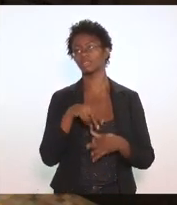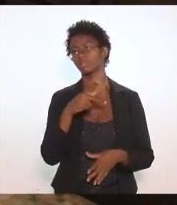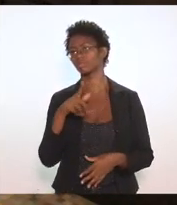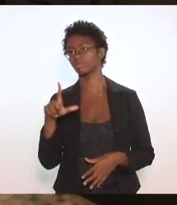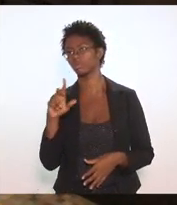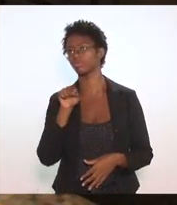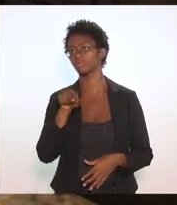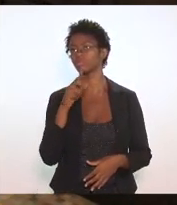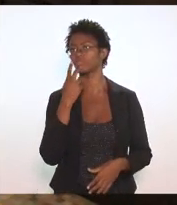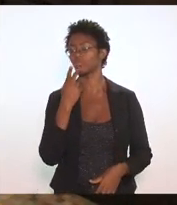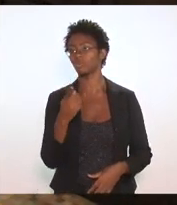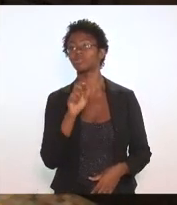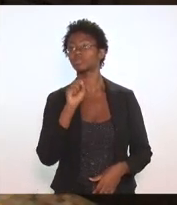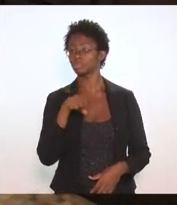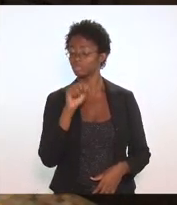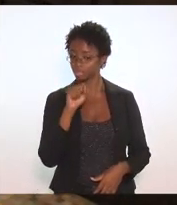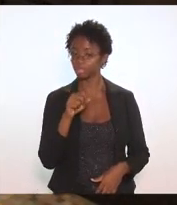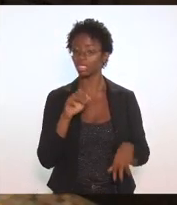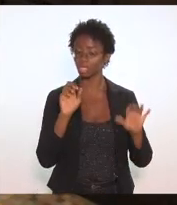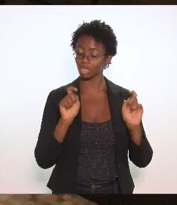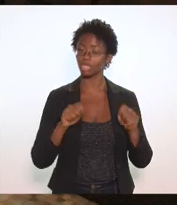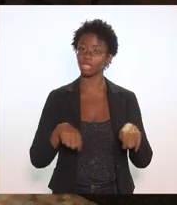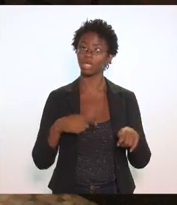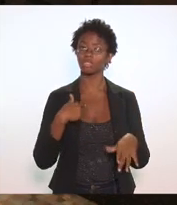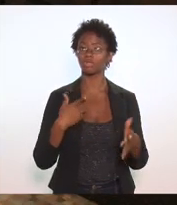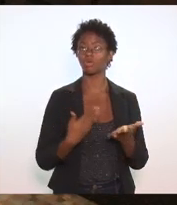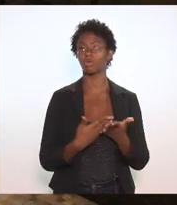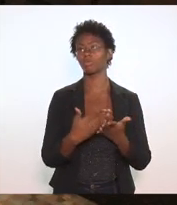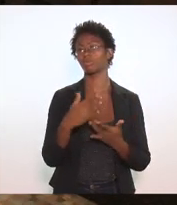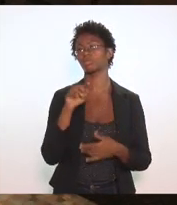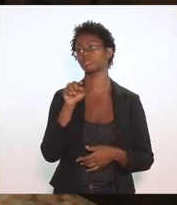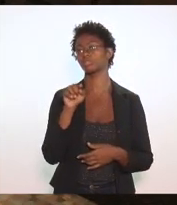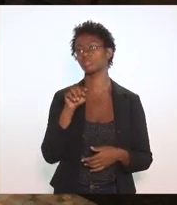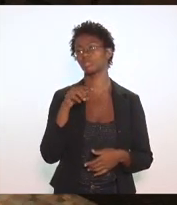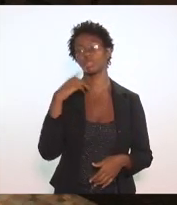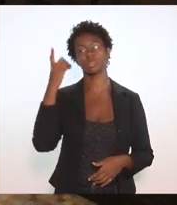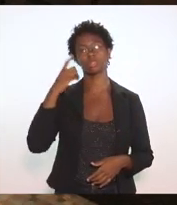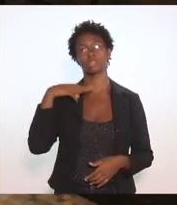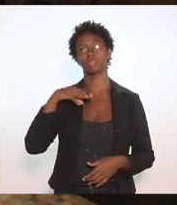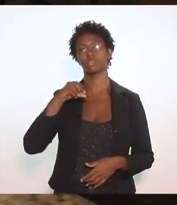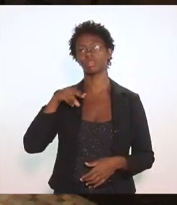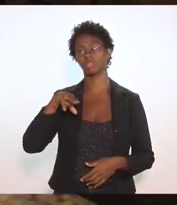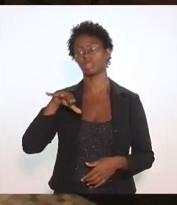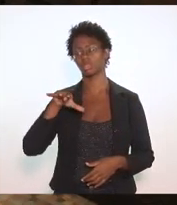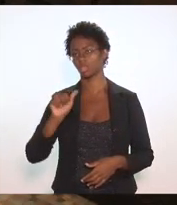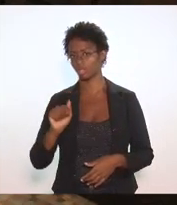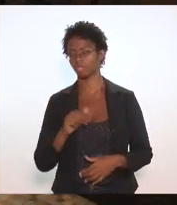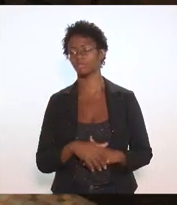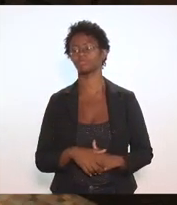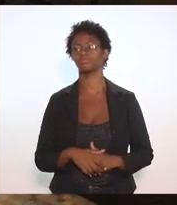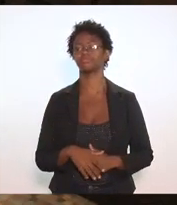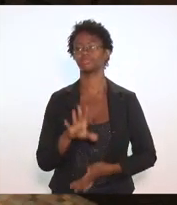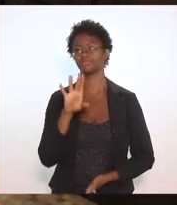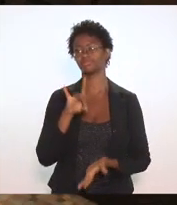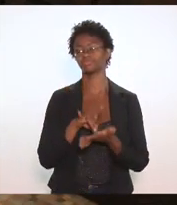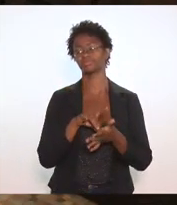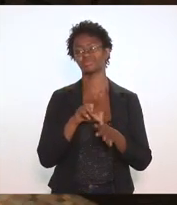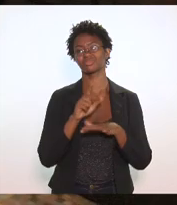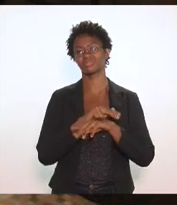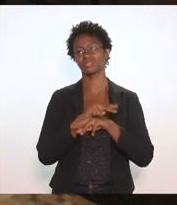sim, cabe. De fato, é por aí que eu quero começar, deputada Mônica Francisca. Realmente, as